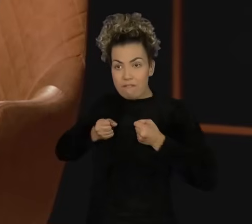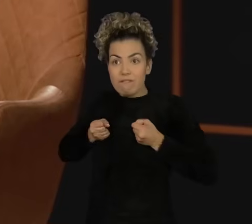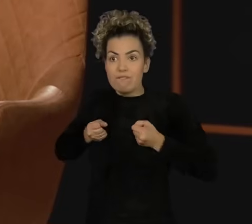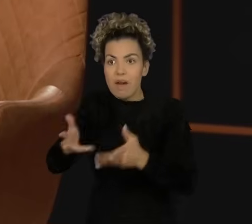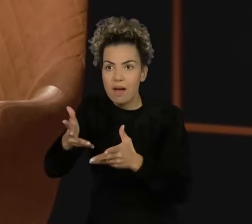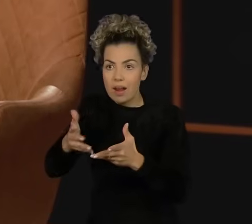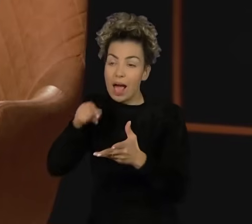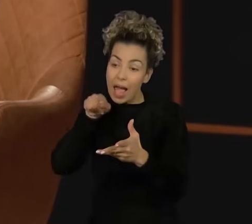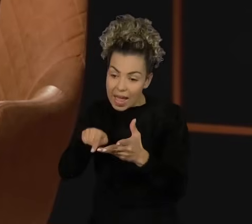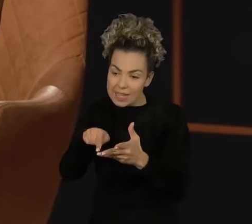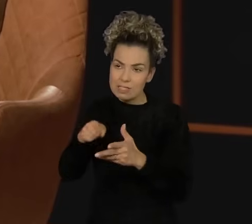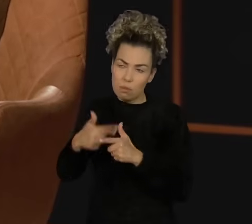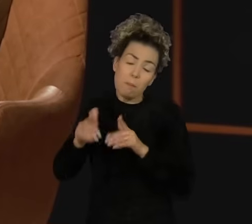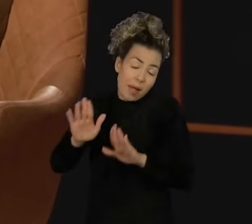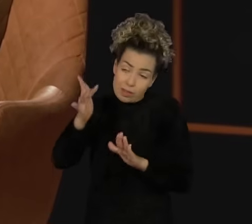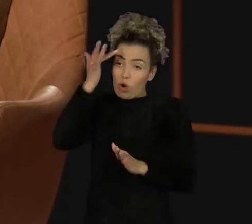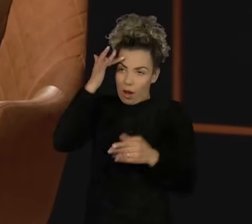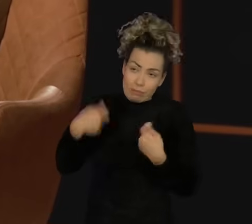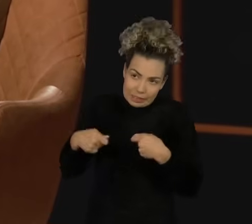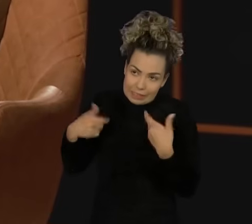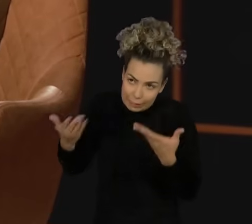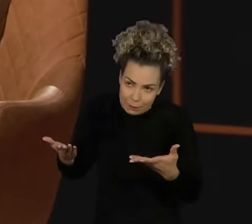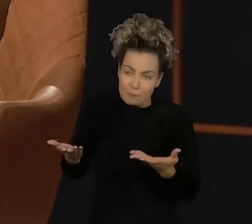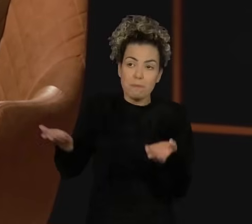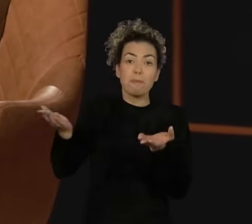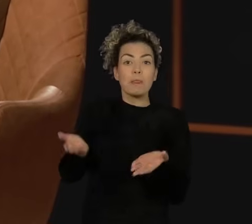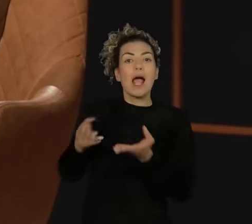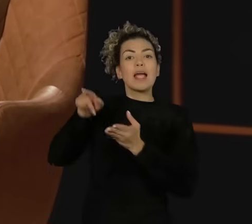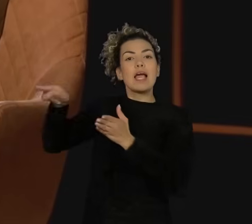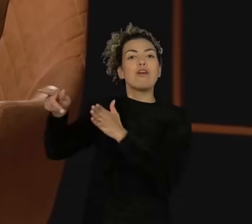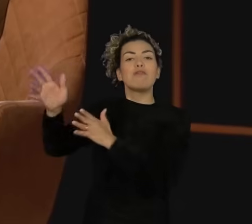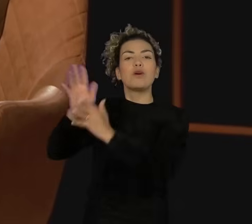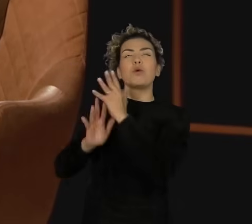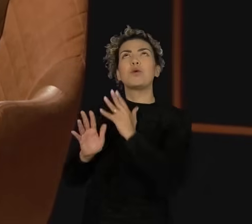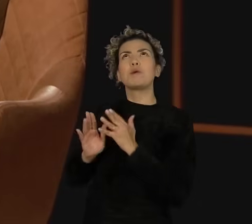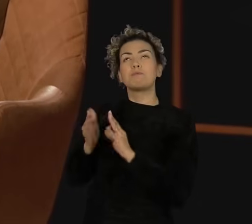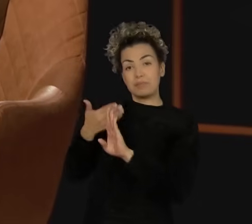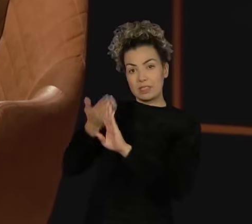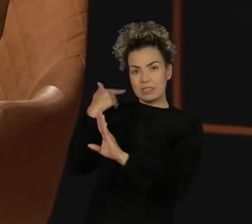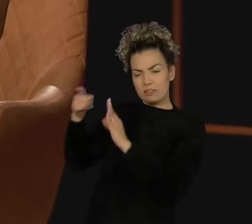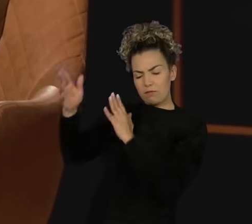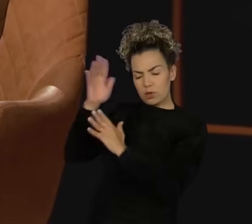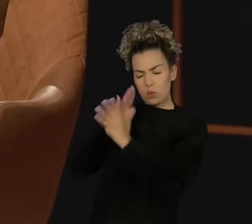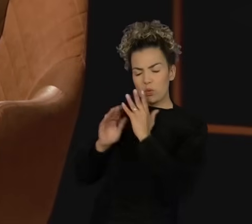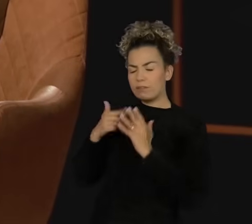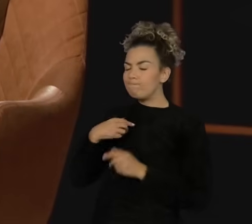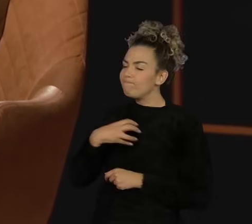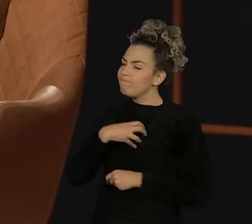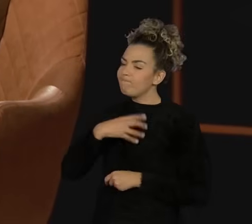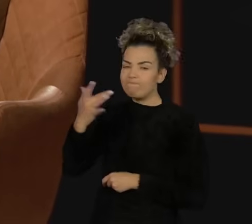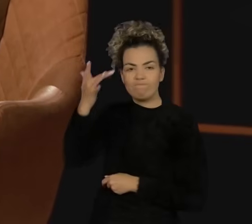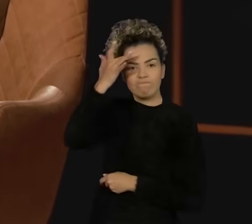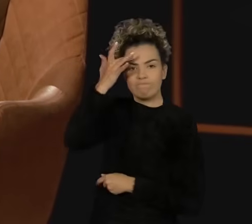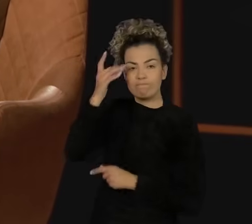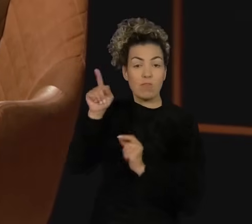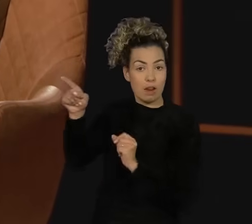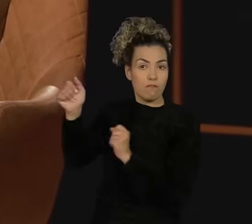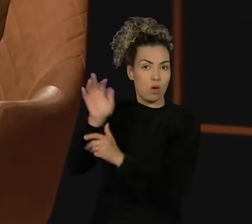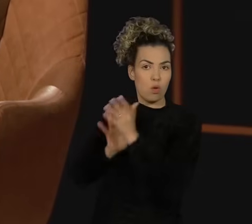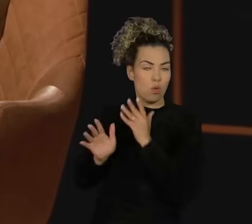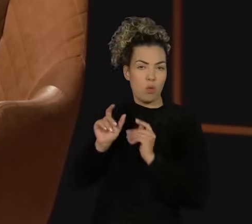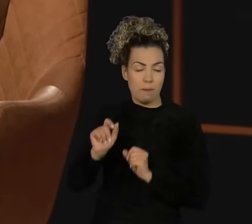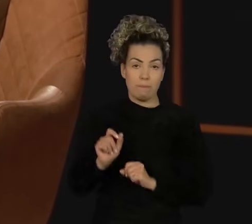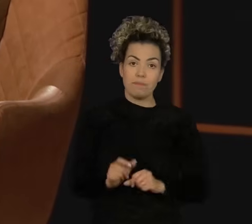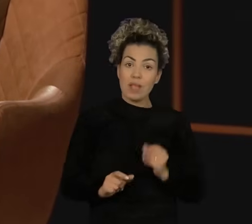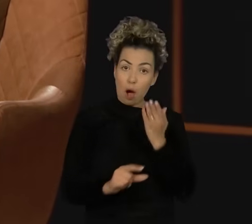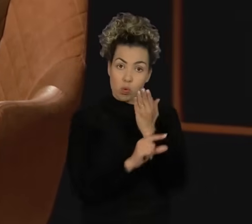vai ter que decorar, certo? Então, e aí ele falava uma coisa que me marcou muito. Ele falou assim, o autor, quando